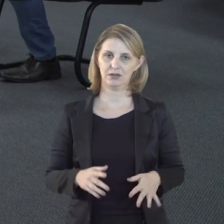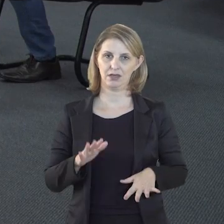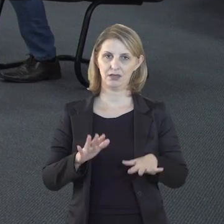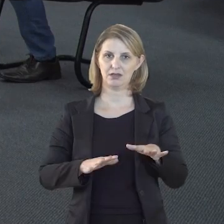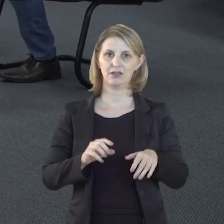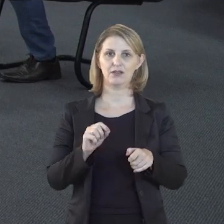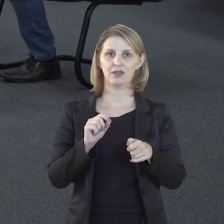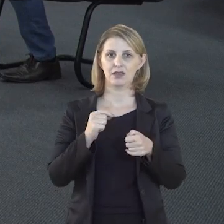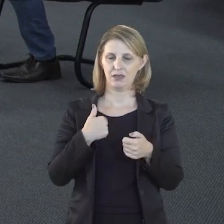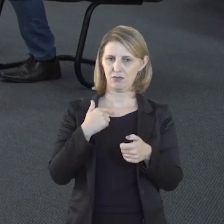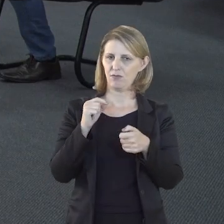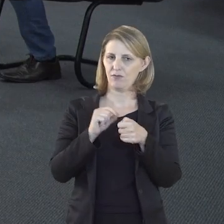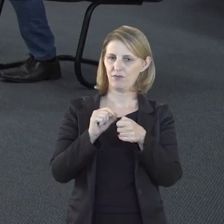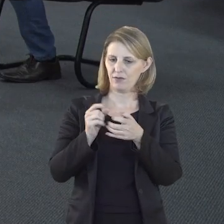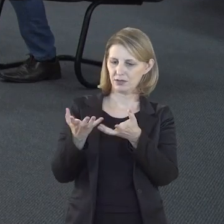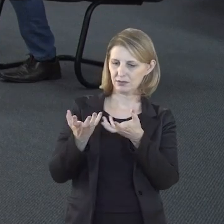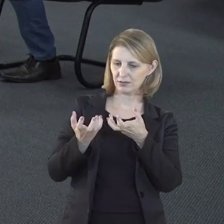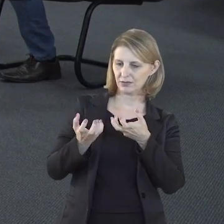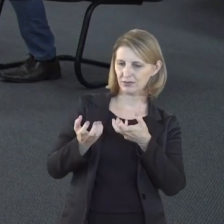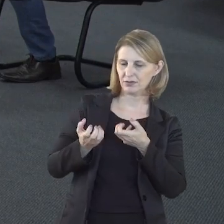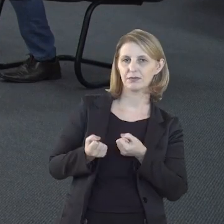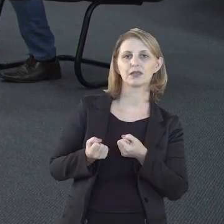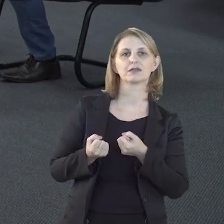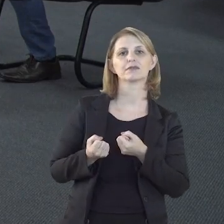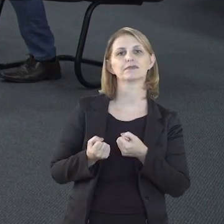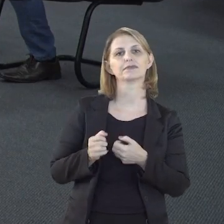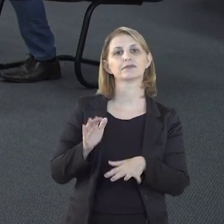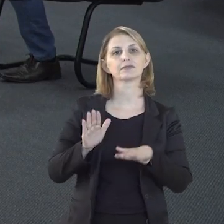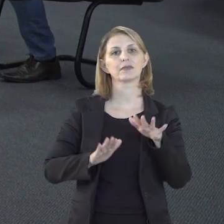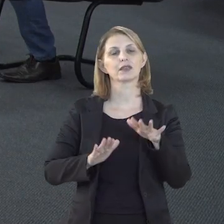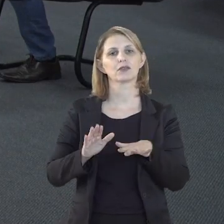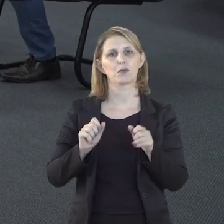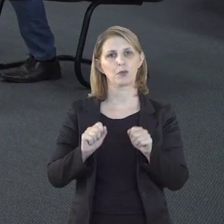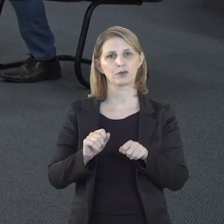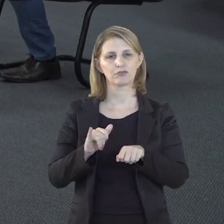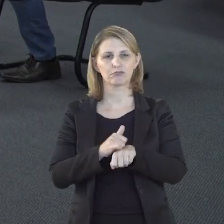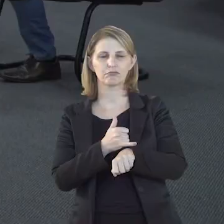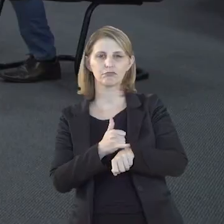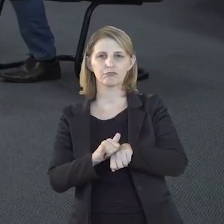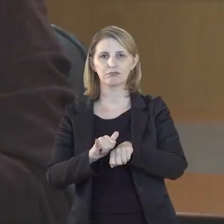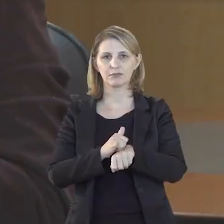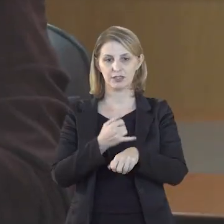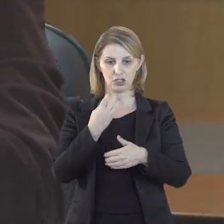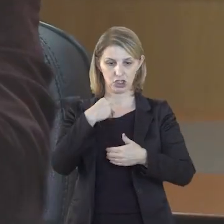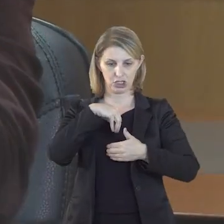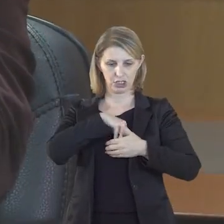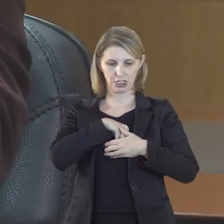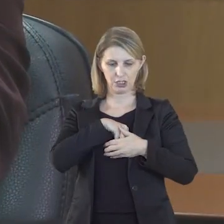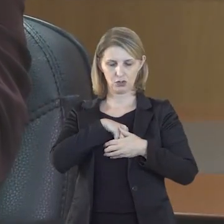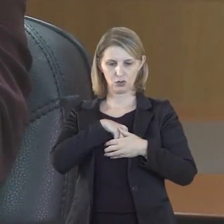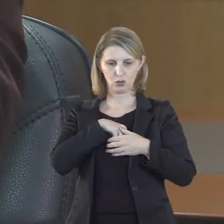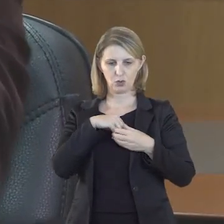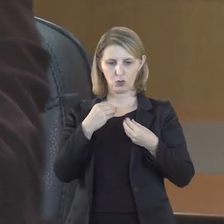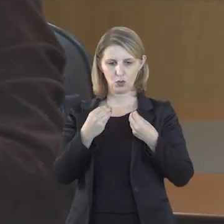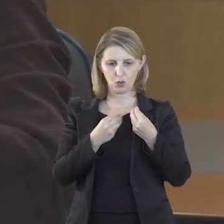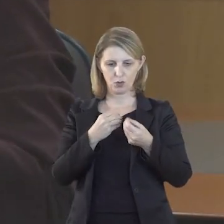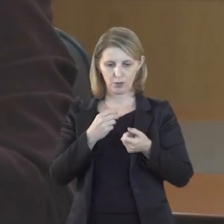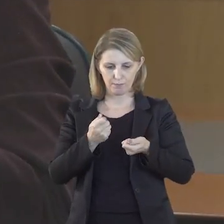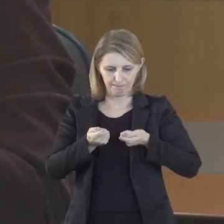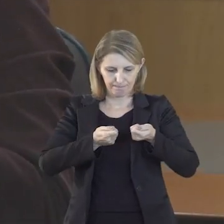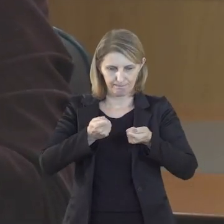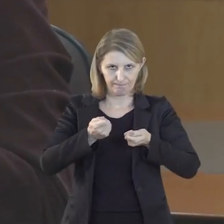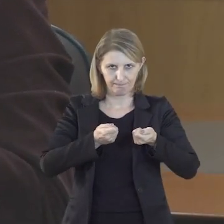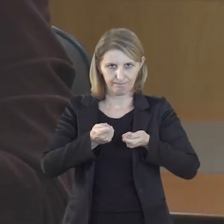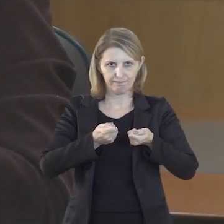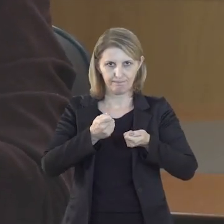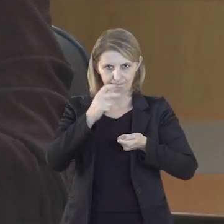mim. No primeiro momento, eu não nego, eu faço esse acolhimento, e aí eu posso usar algum recurso que eu